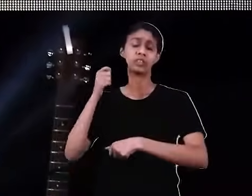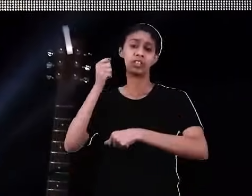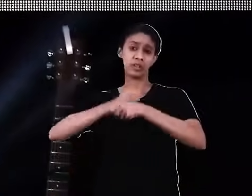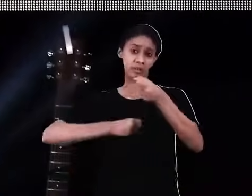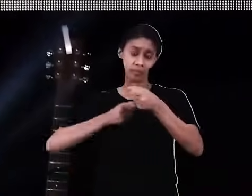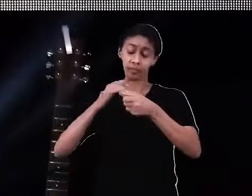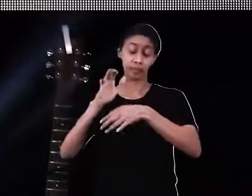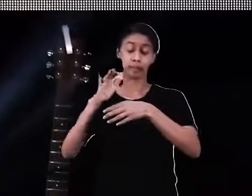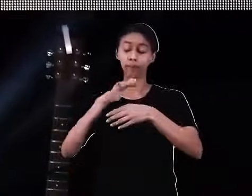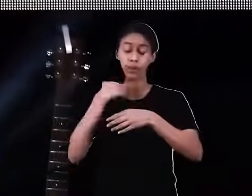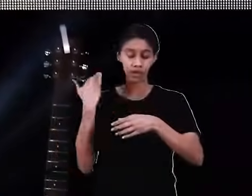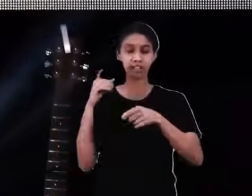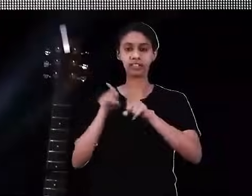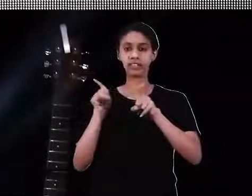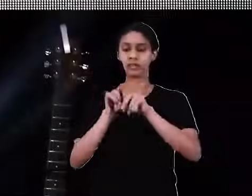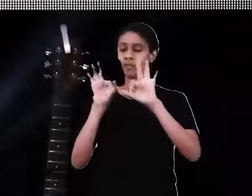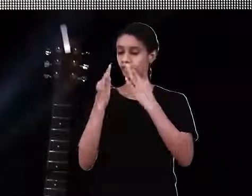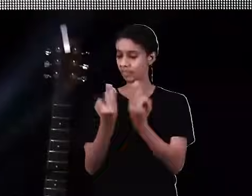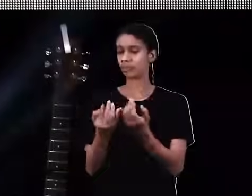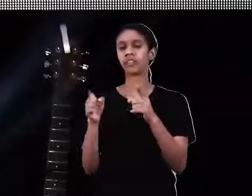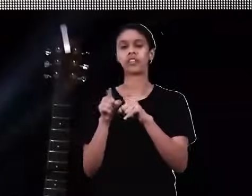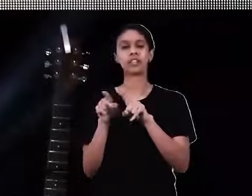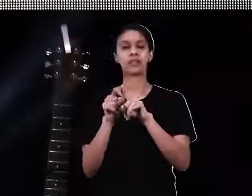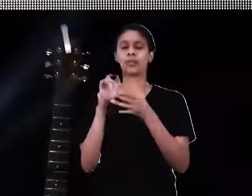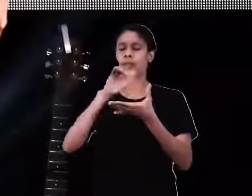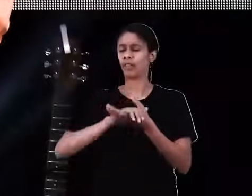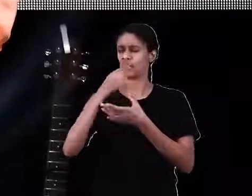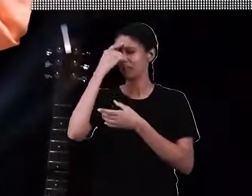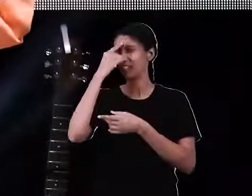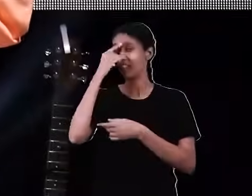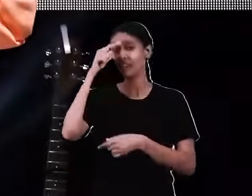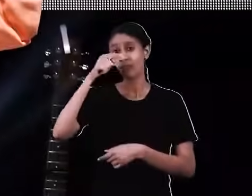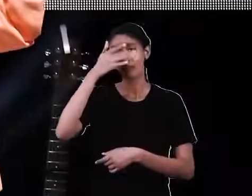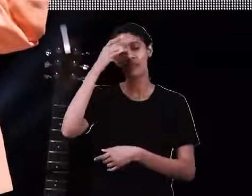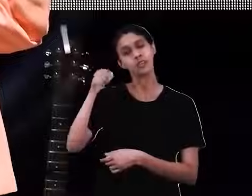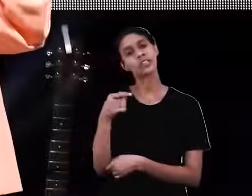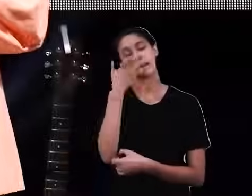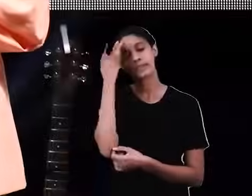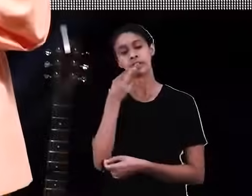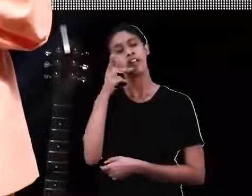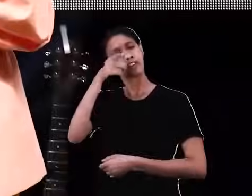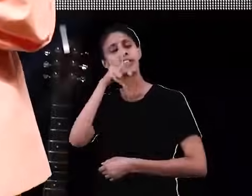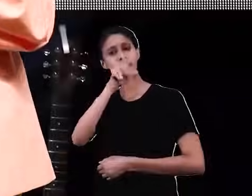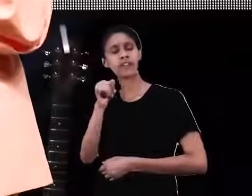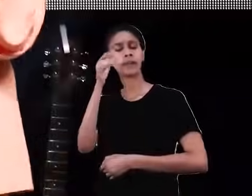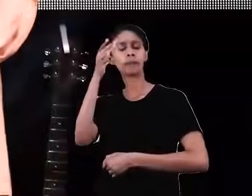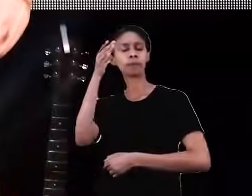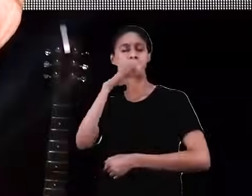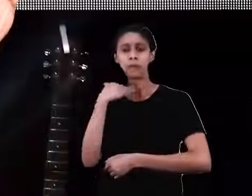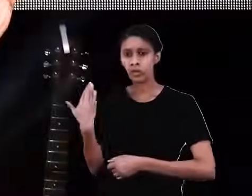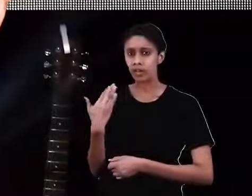morrer e toda a sua família poderia morrer. Foi um momento de crise, imagina você ser ameaçado. Ela poderia muito